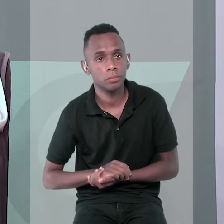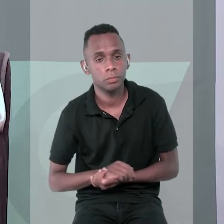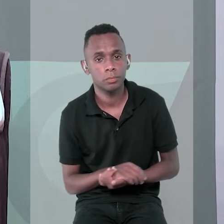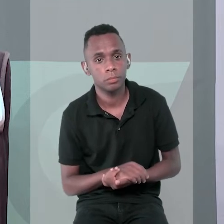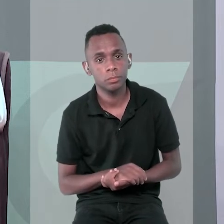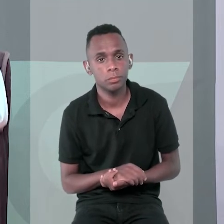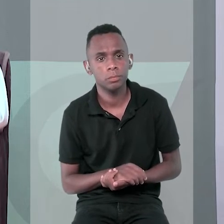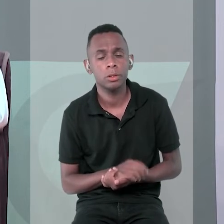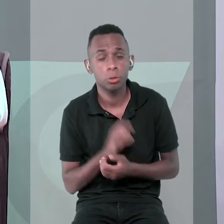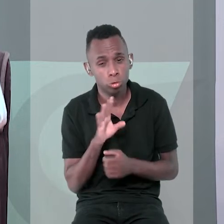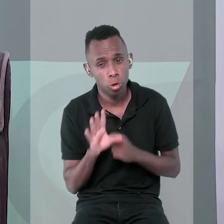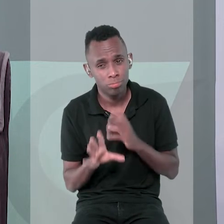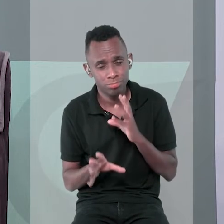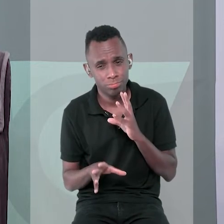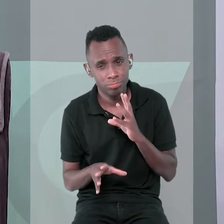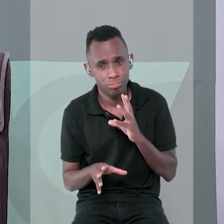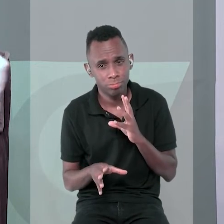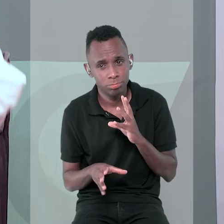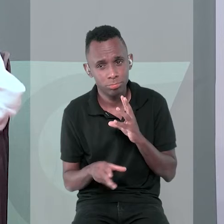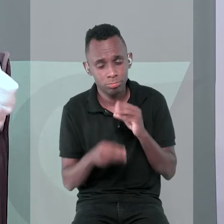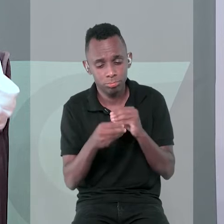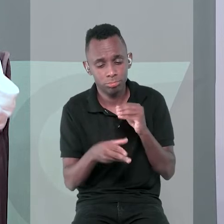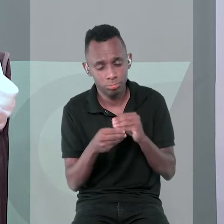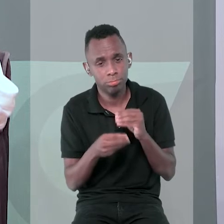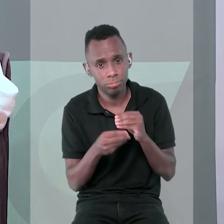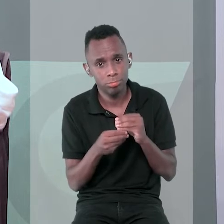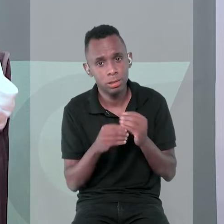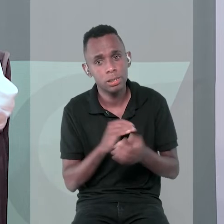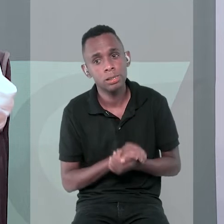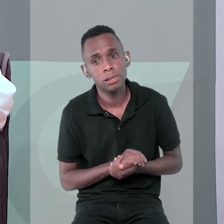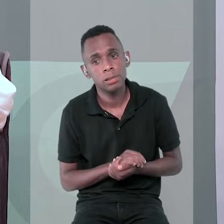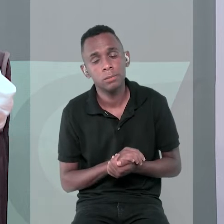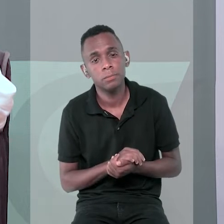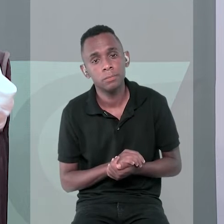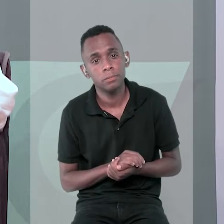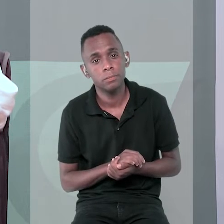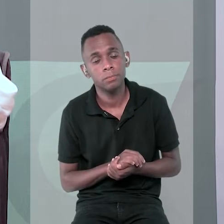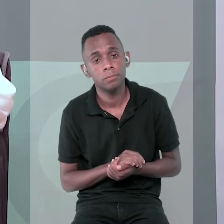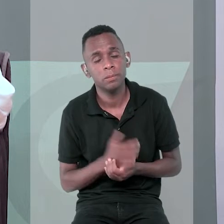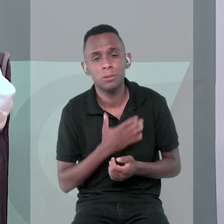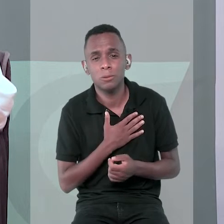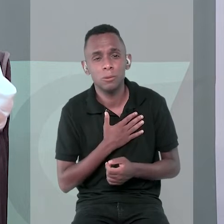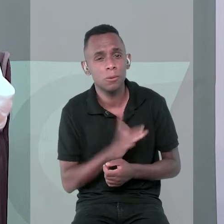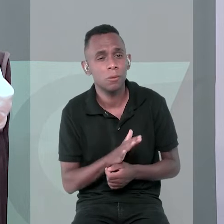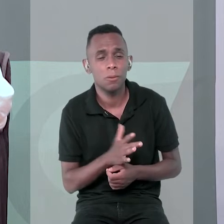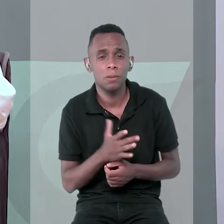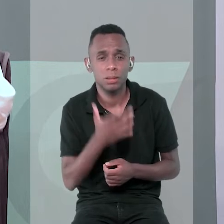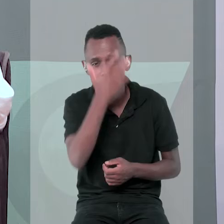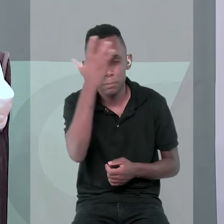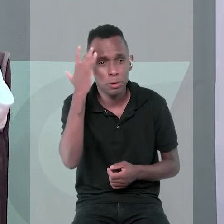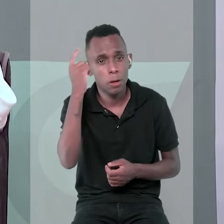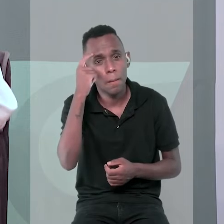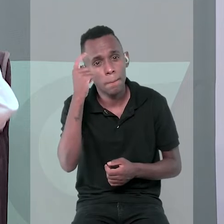Passando... Leila, posso só fazer um último comentário para fechar a Joana d'Arc? Eu não gosto que as pessoas pensem